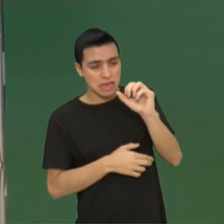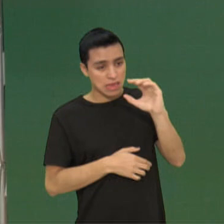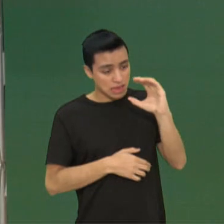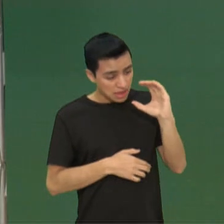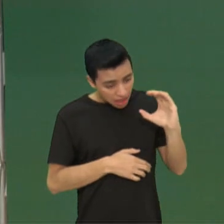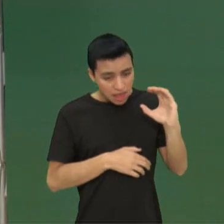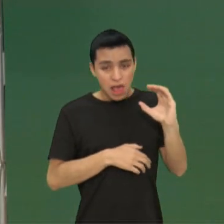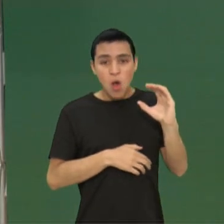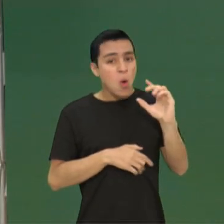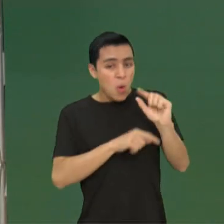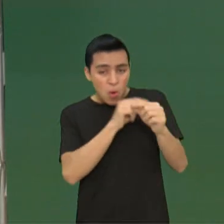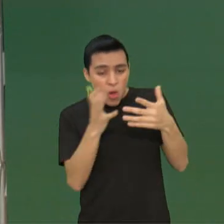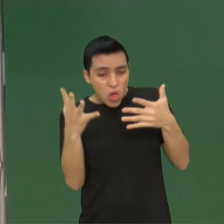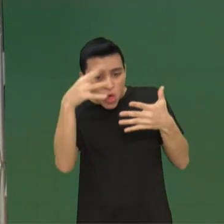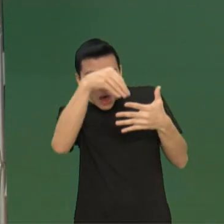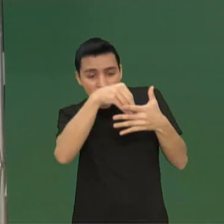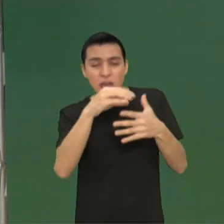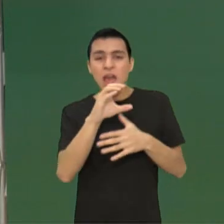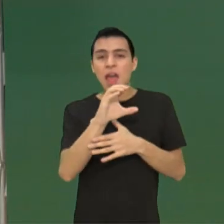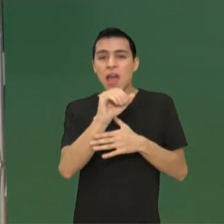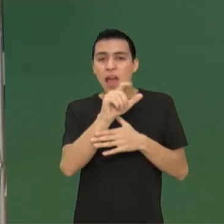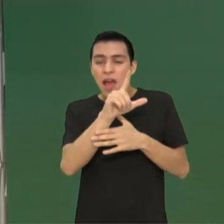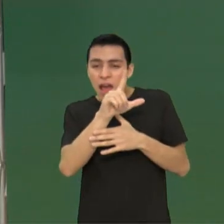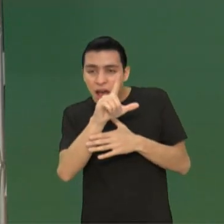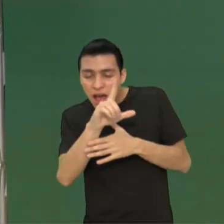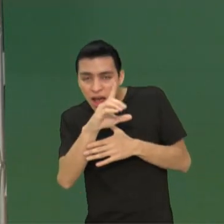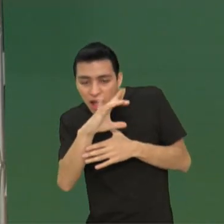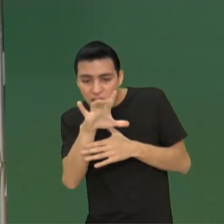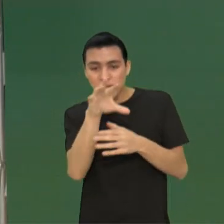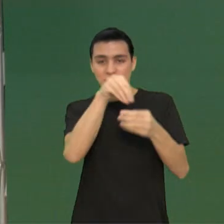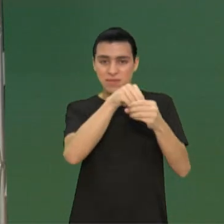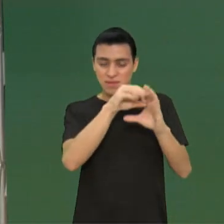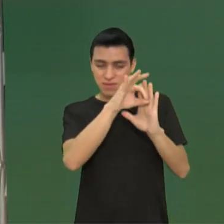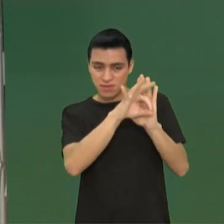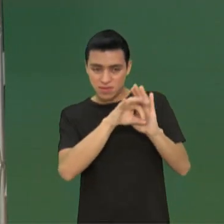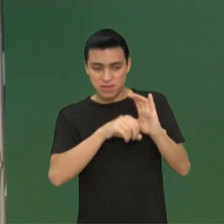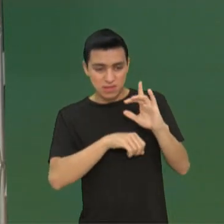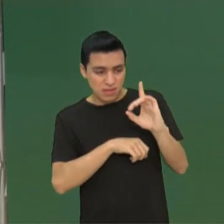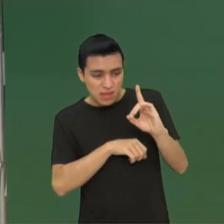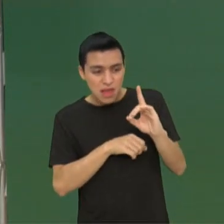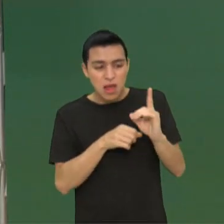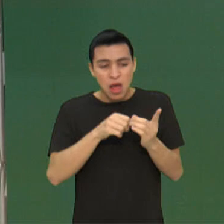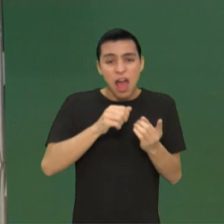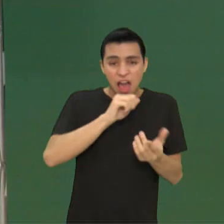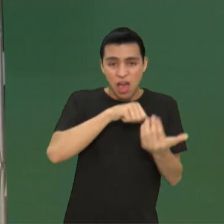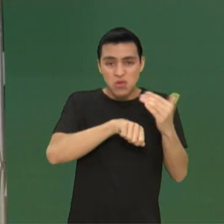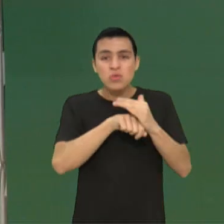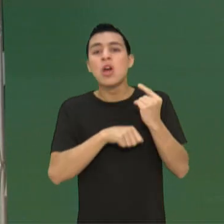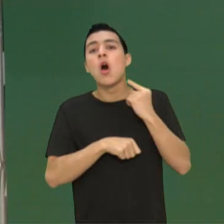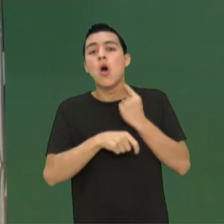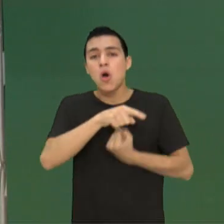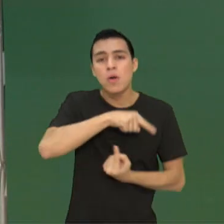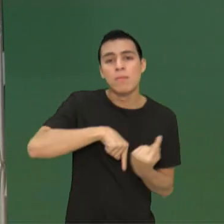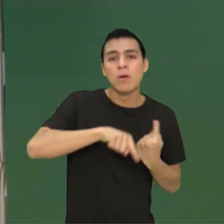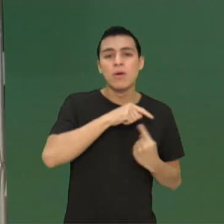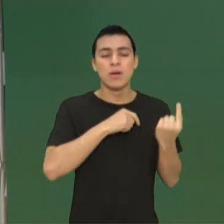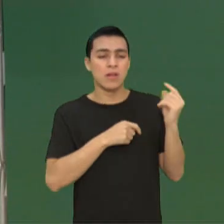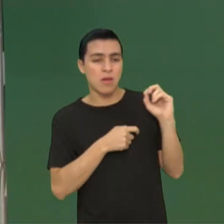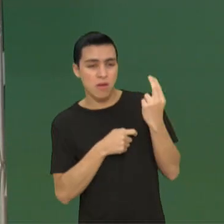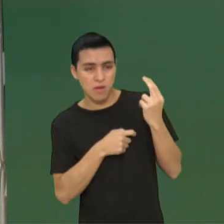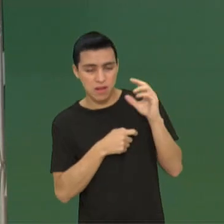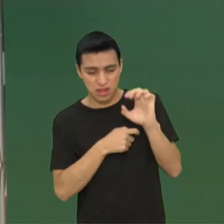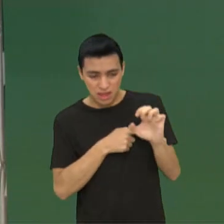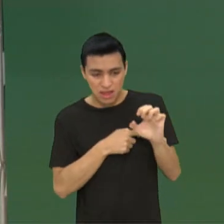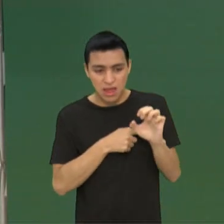C, armazenamento de cálcio dentro da célula. Letra D, produção de hormônios. Ou letra E,